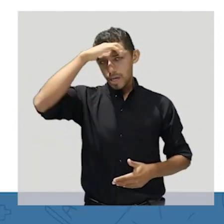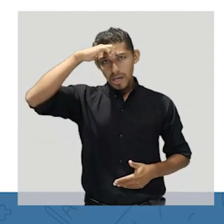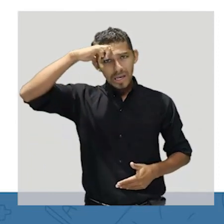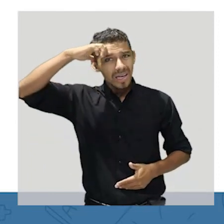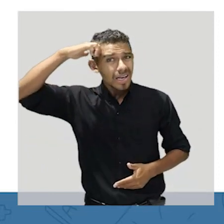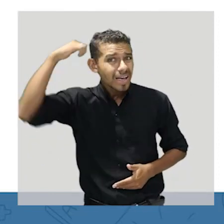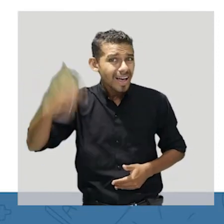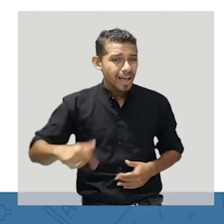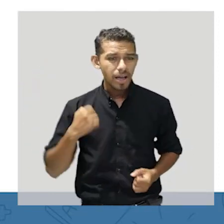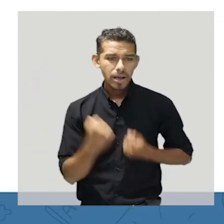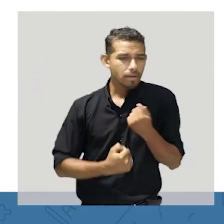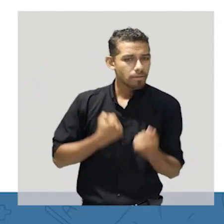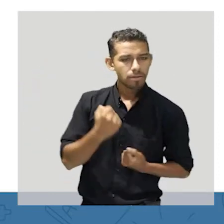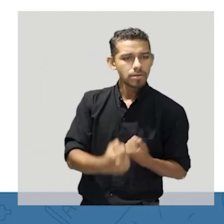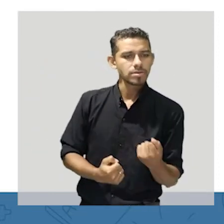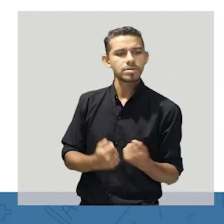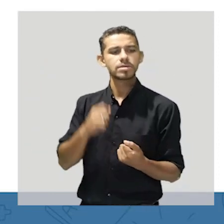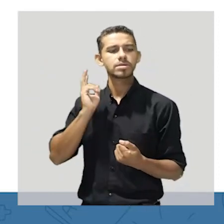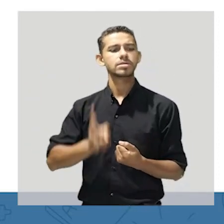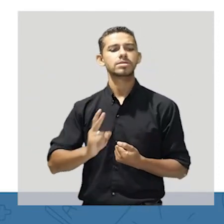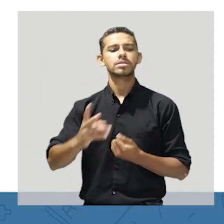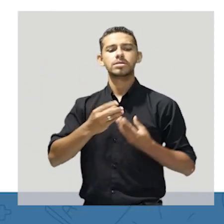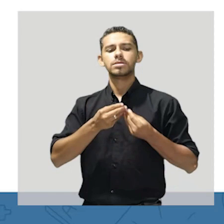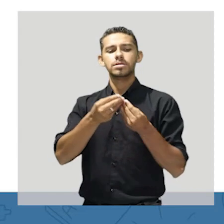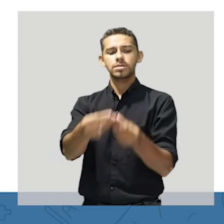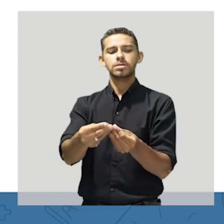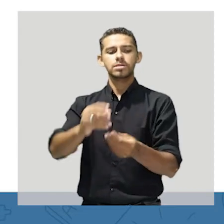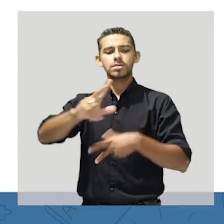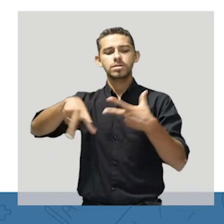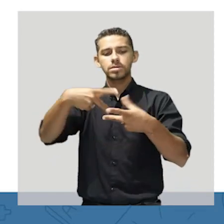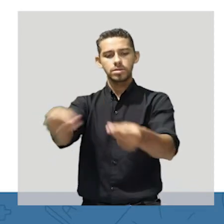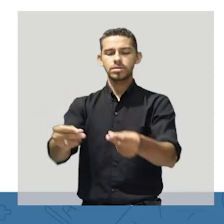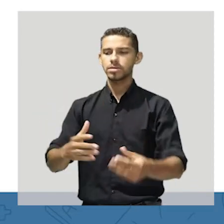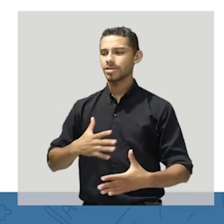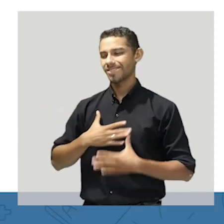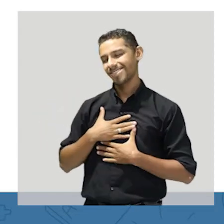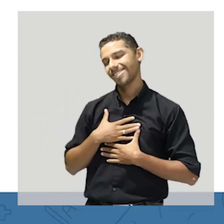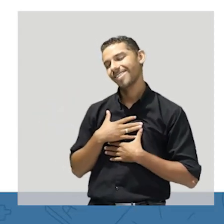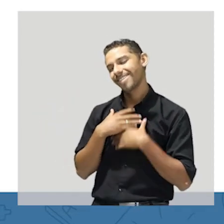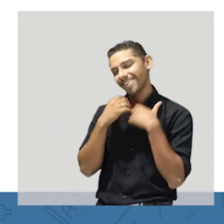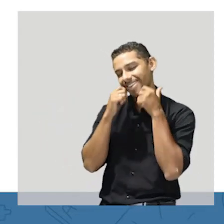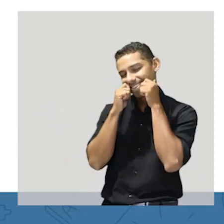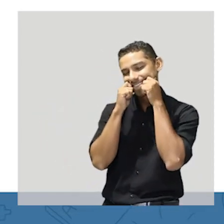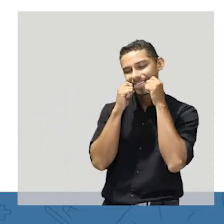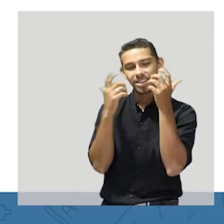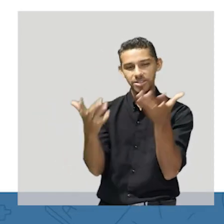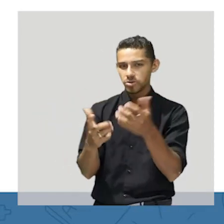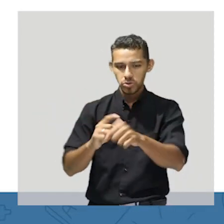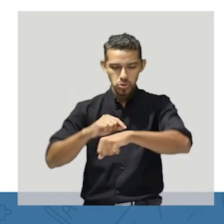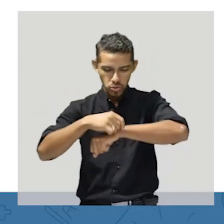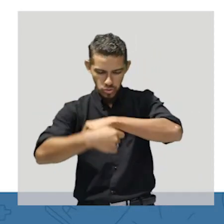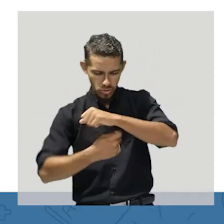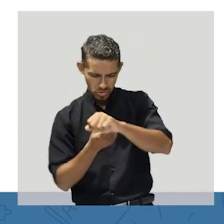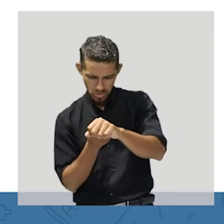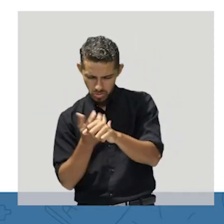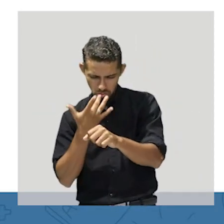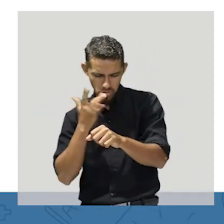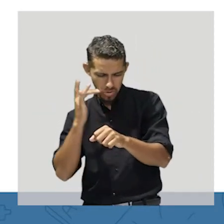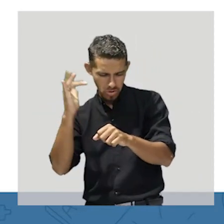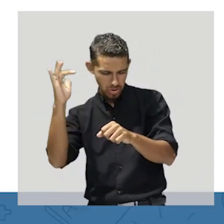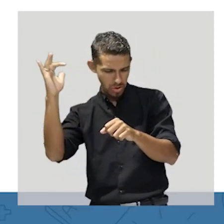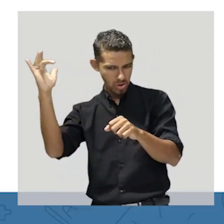batente e traz sempre um presente para mim cabular tanta corrente de ouro seu moço